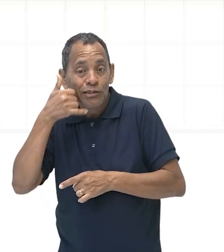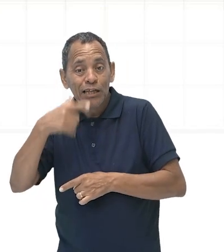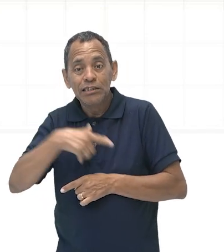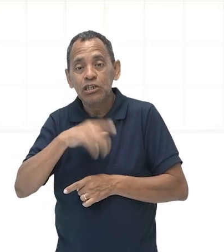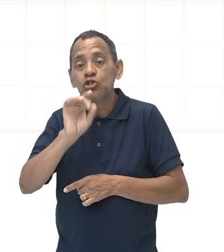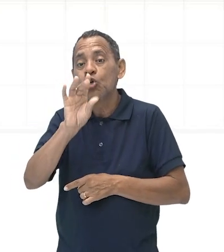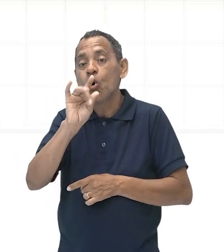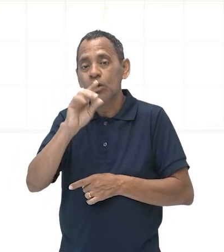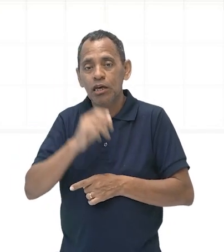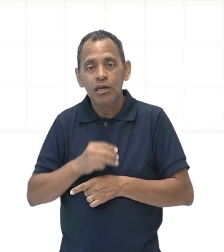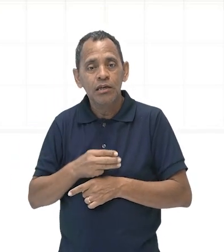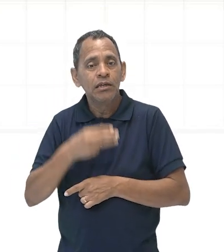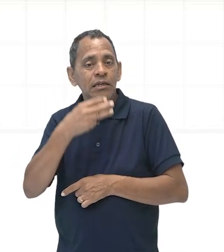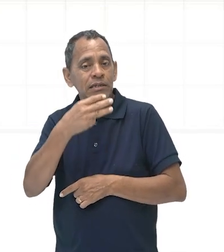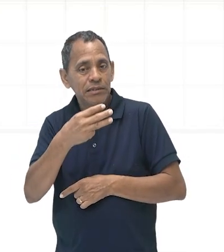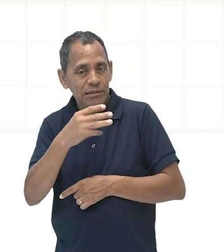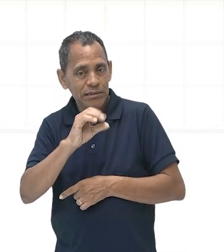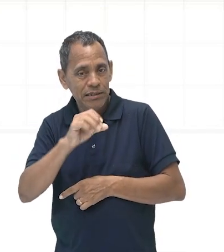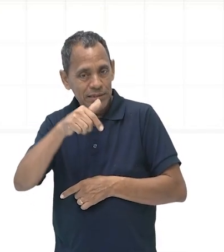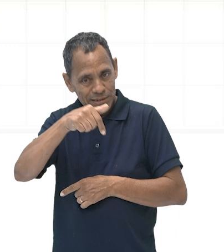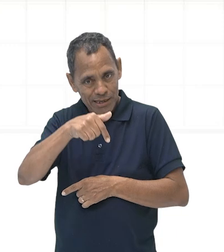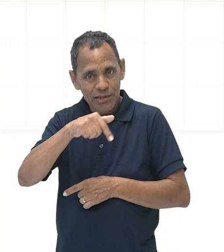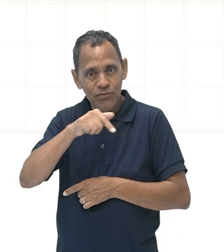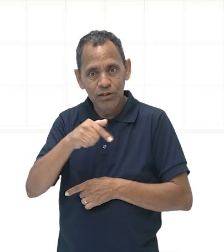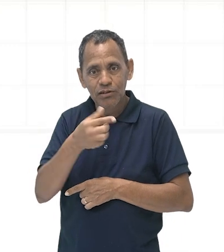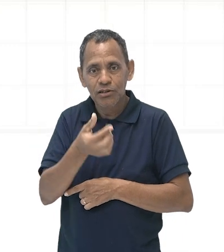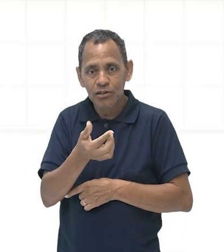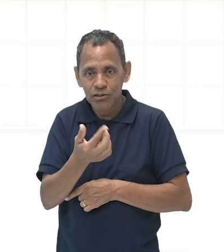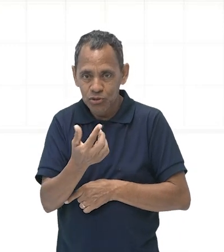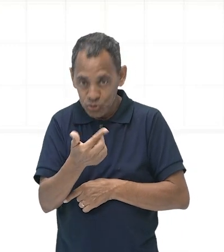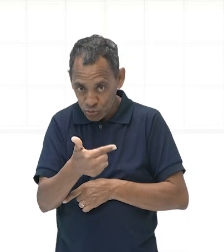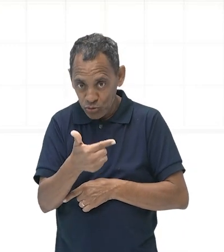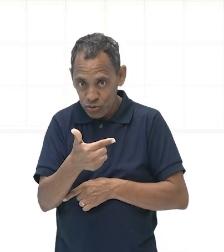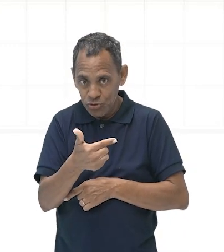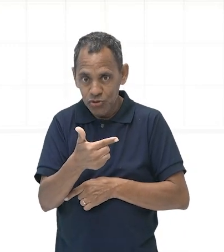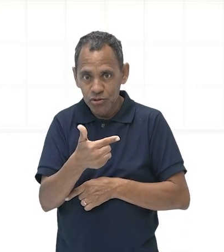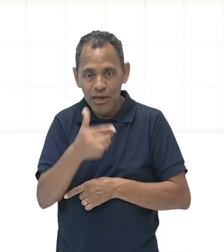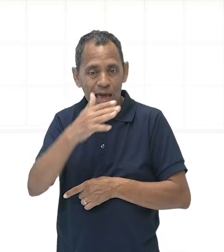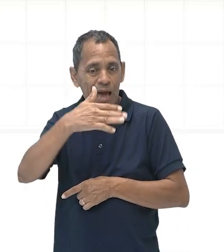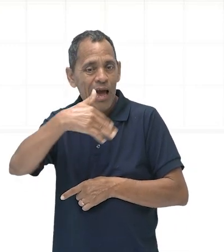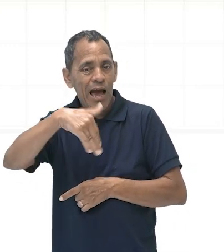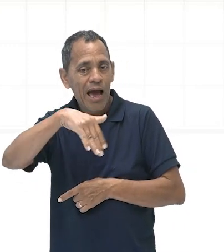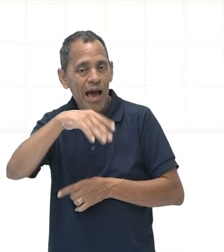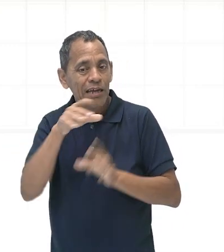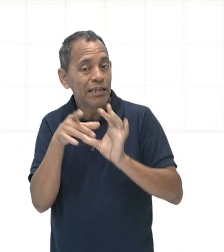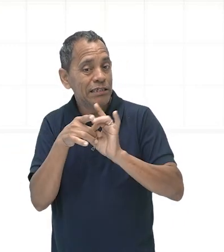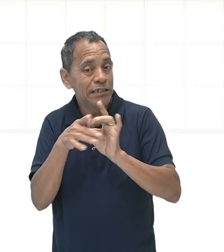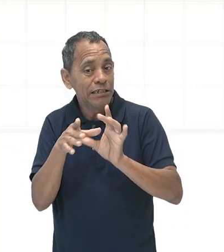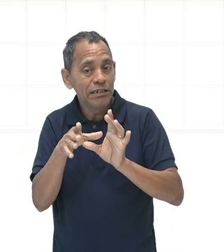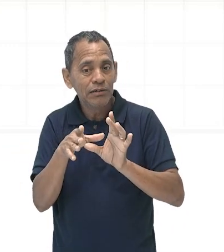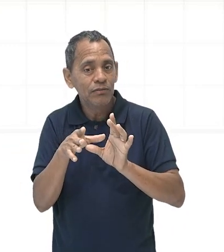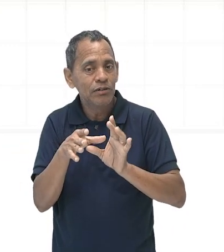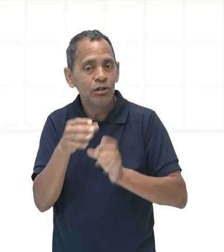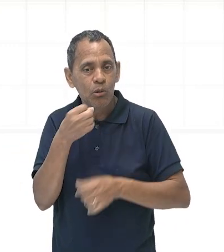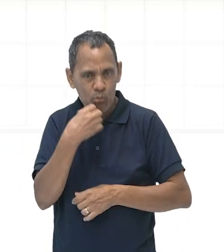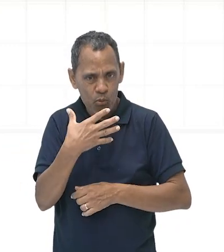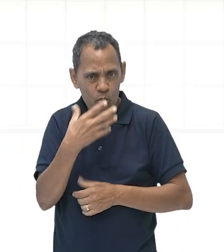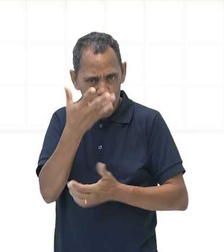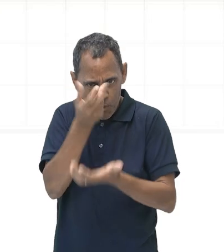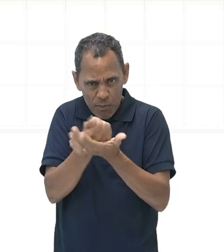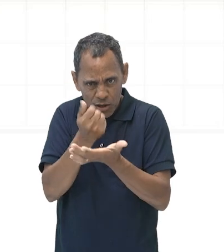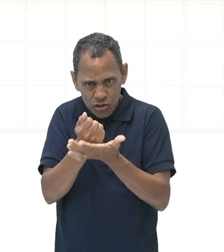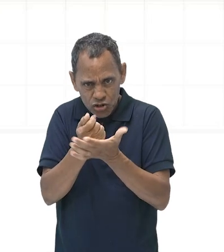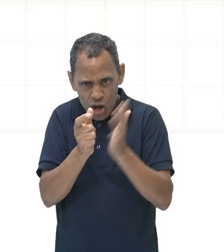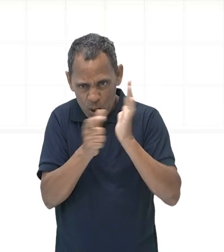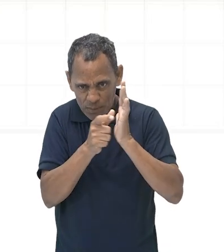307,2 megabytes. Então, há espaço suficiente? Não, né? Não há espaço suficiente, né?